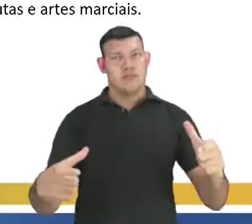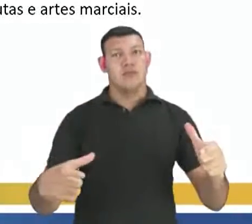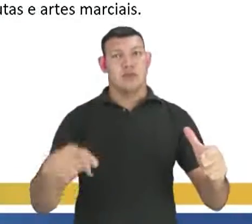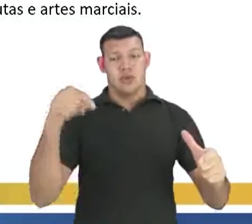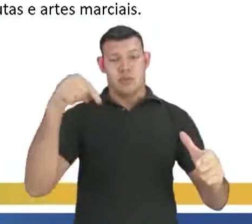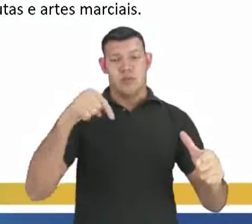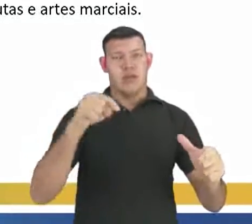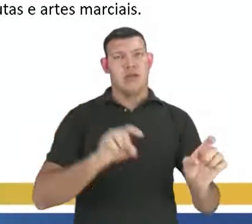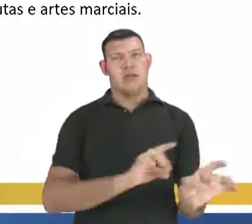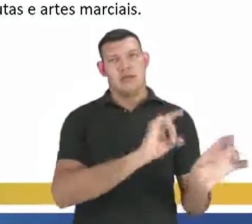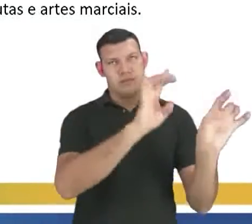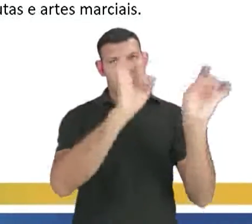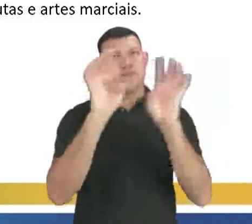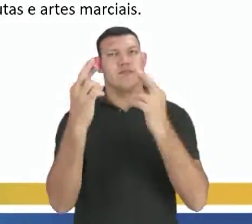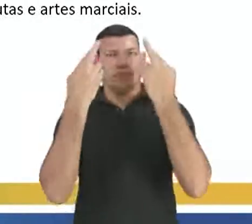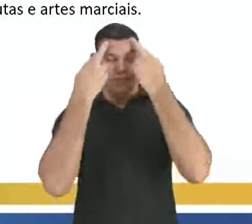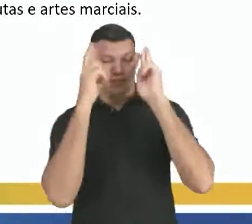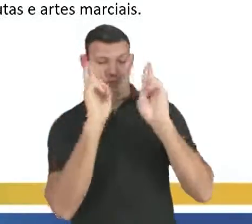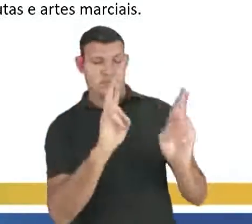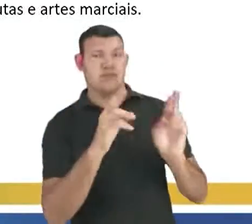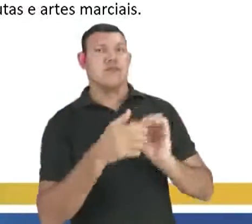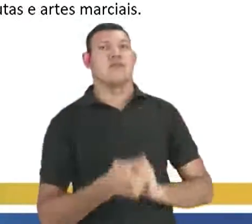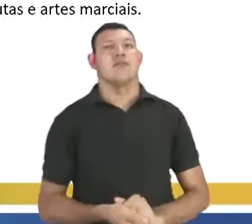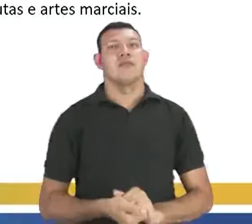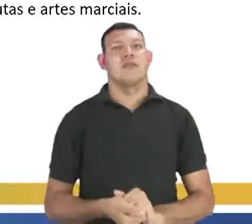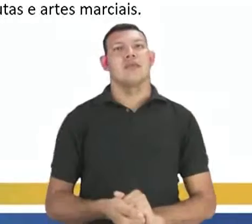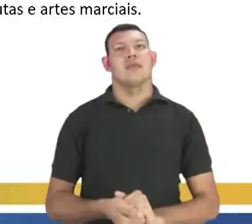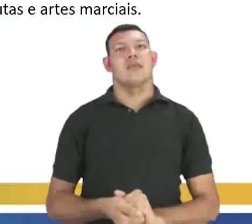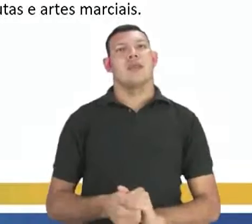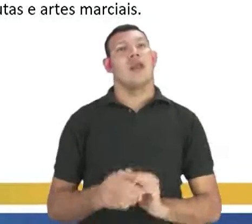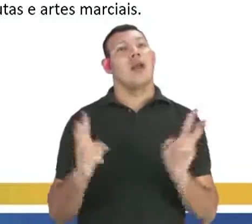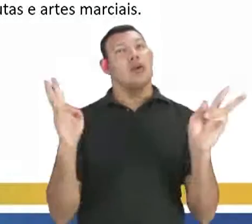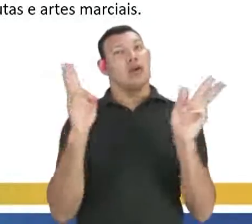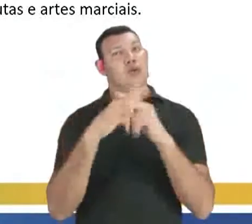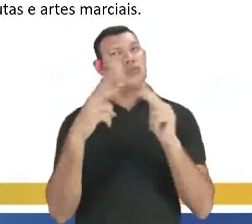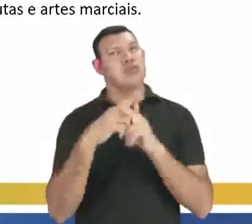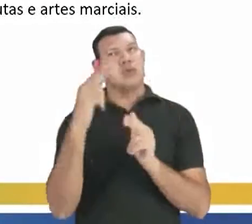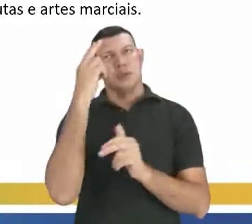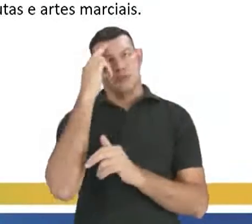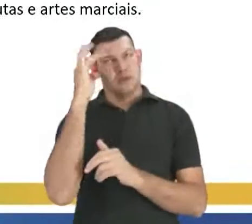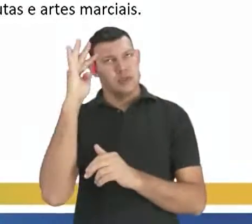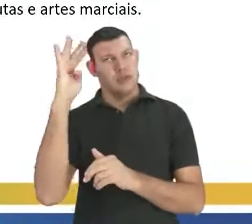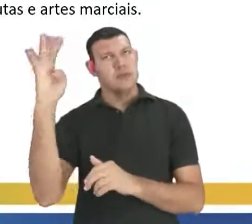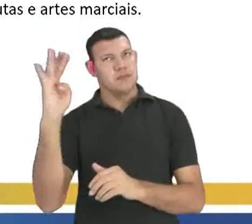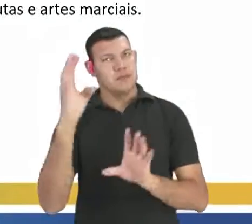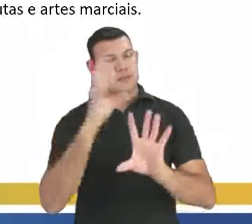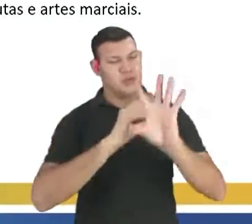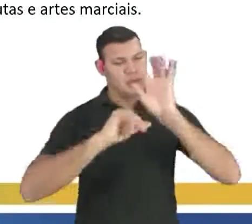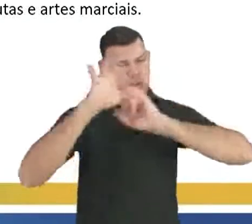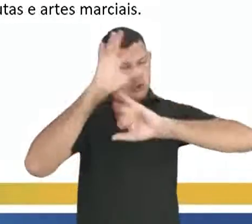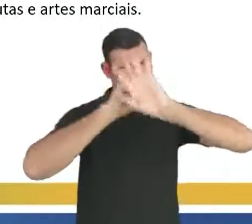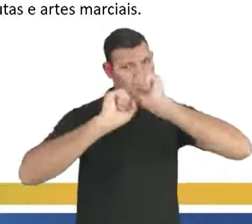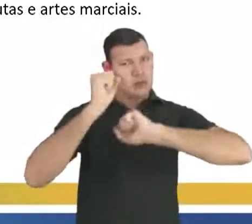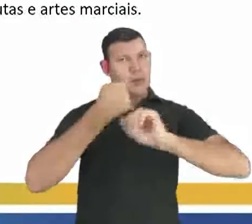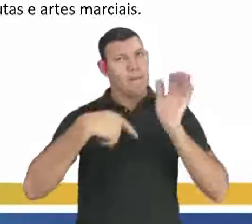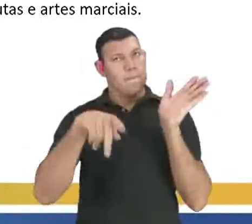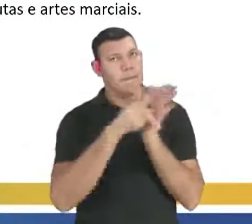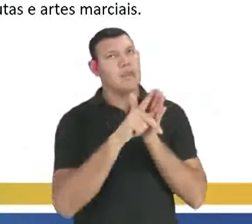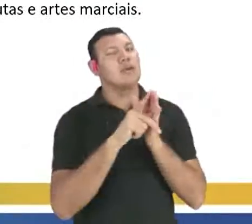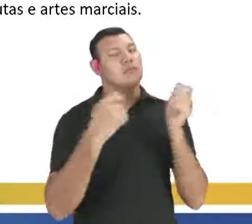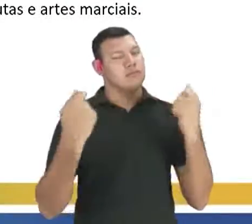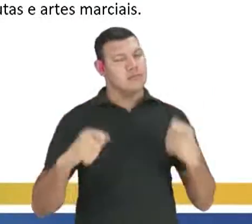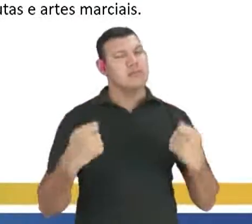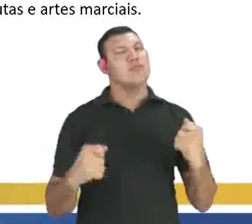marciais com o seu devido respeito. Assim, as lutas têm um cunho filosófico dentro do seu aprendizado que sempre deve